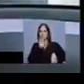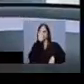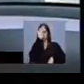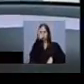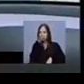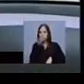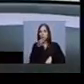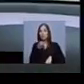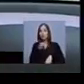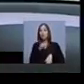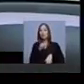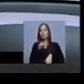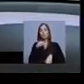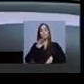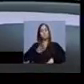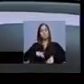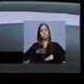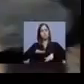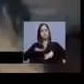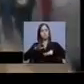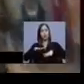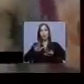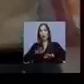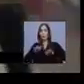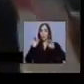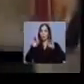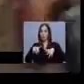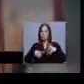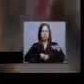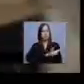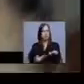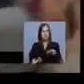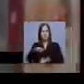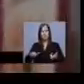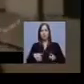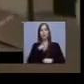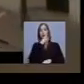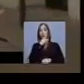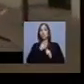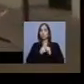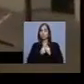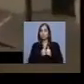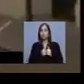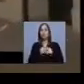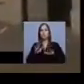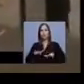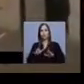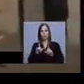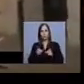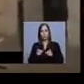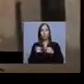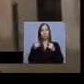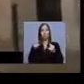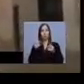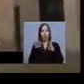de um desfile que foi completamente pacífico a polícia acompanhou a manifestação desde o início mas depois teve que intervir